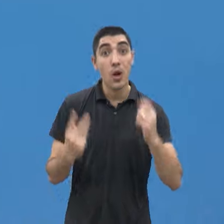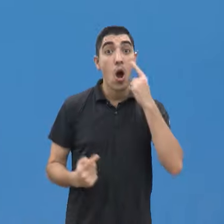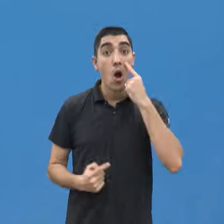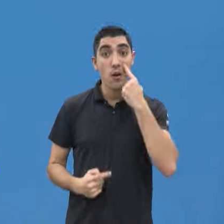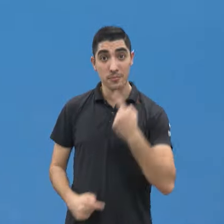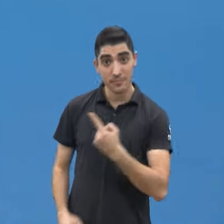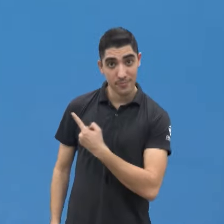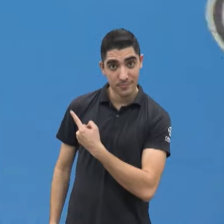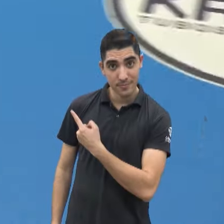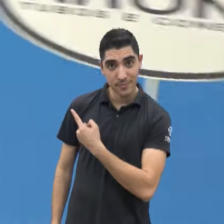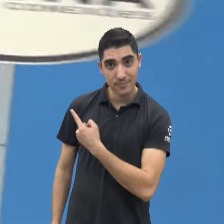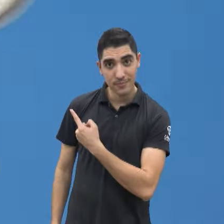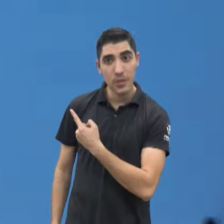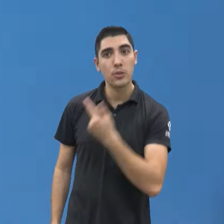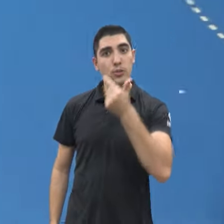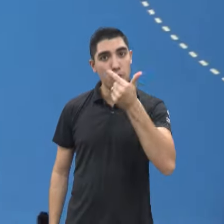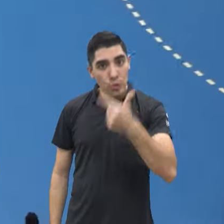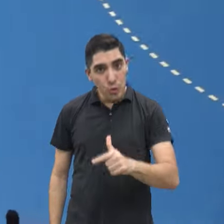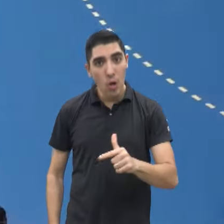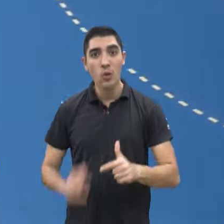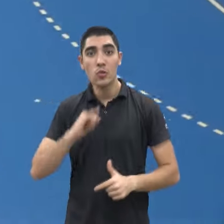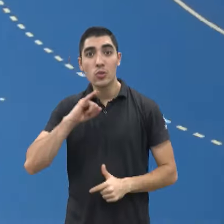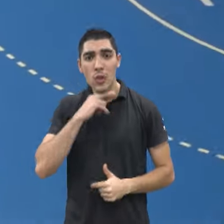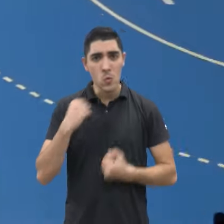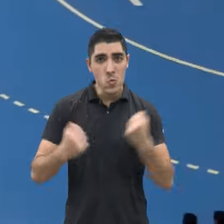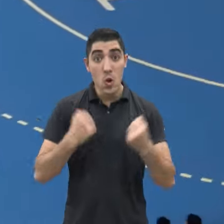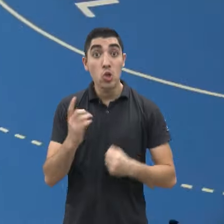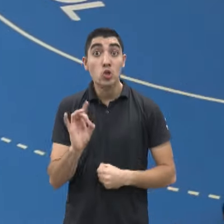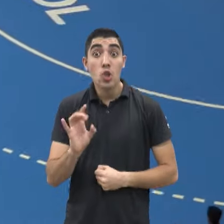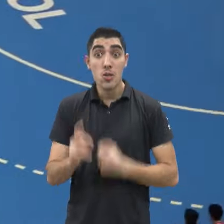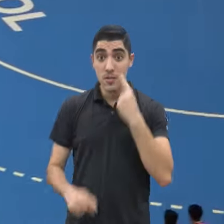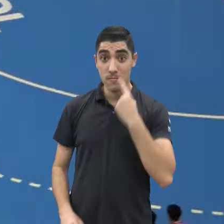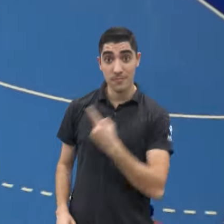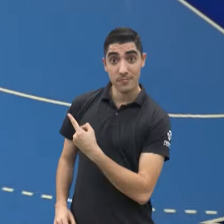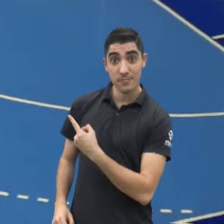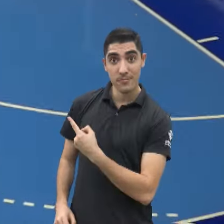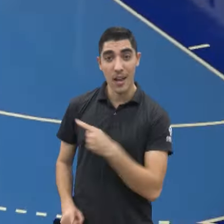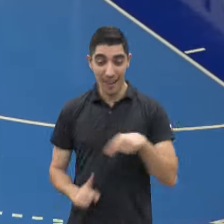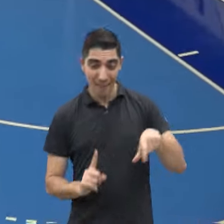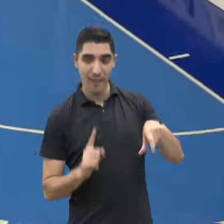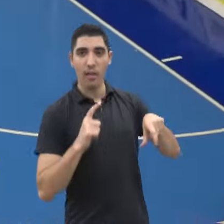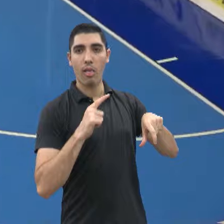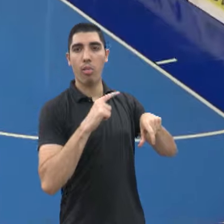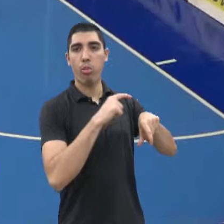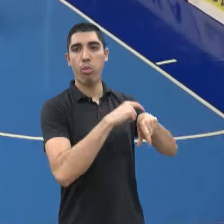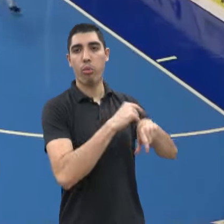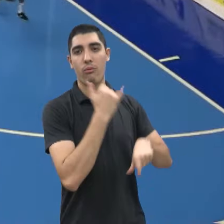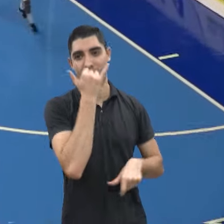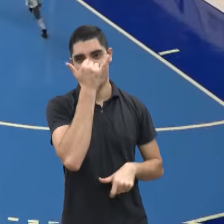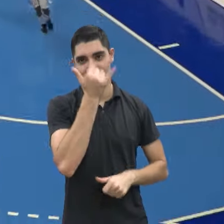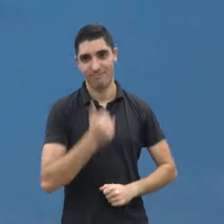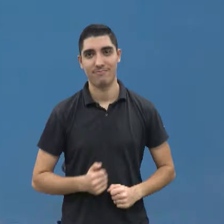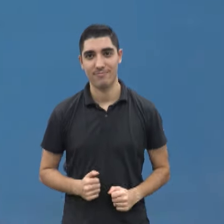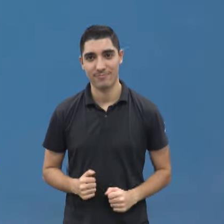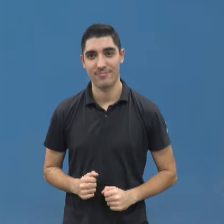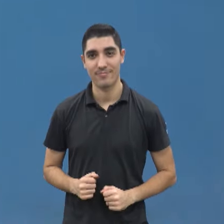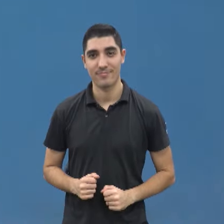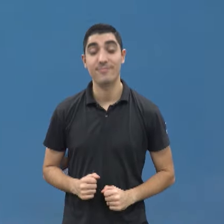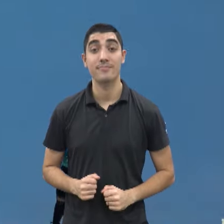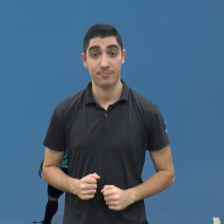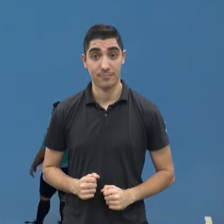Valenga, outro contra-ataque para os donos da casa, que recebeu livre na cara de Murilo, mas na hora do chute tocou por cima.